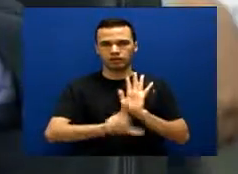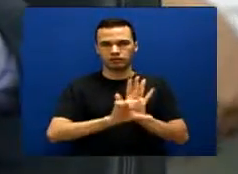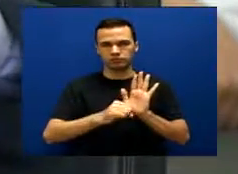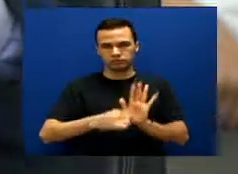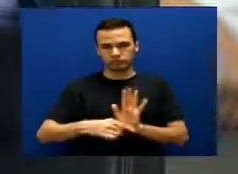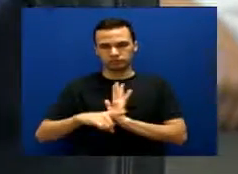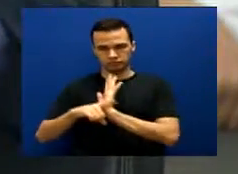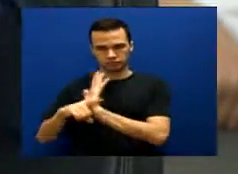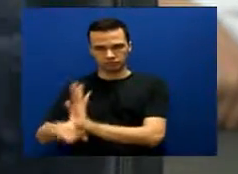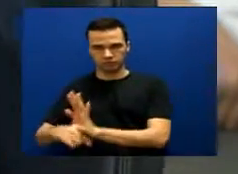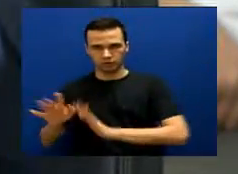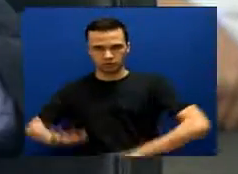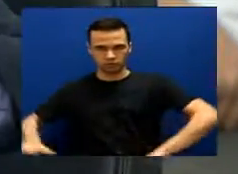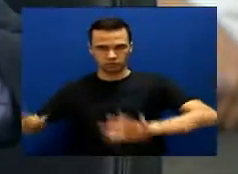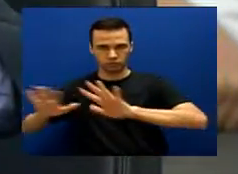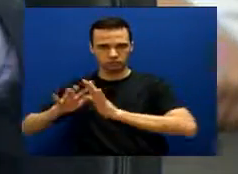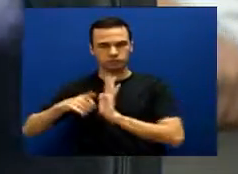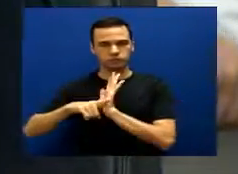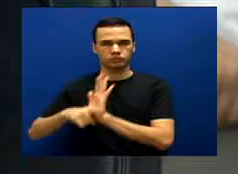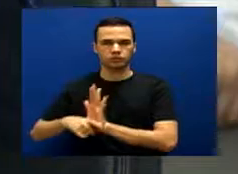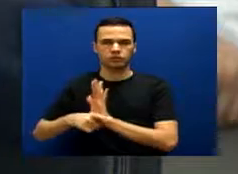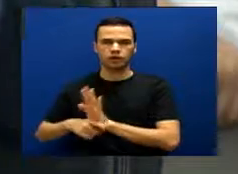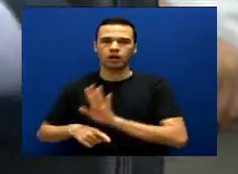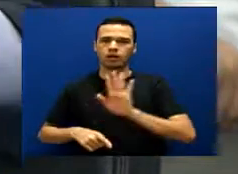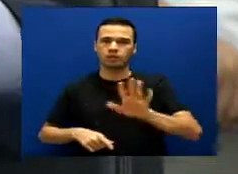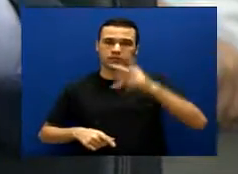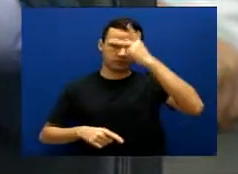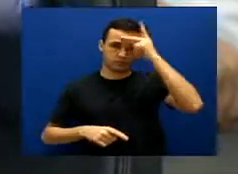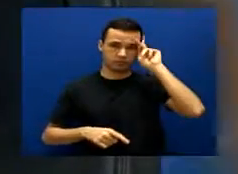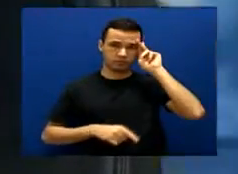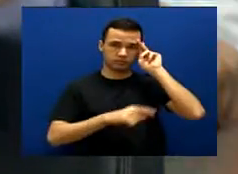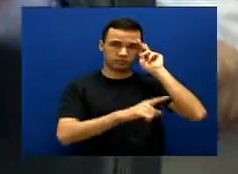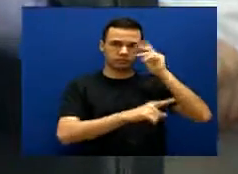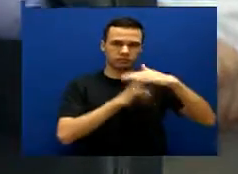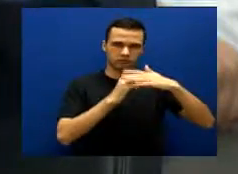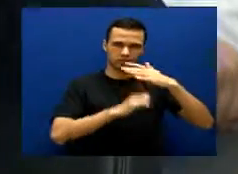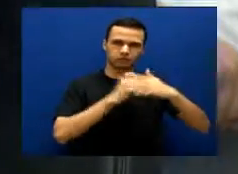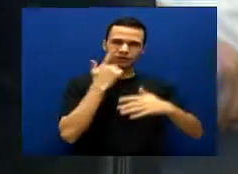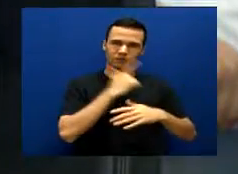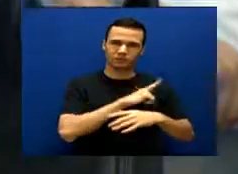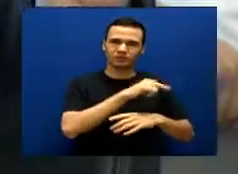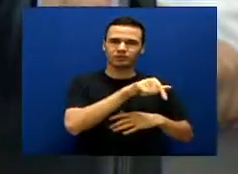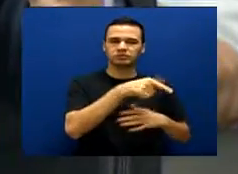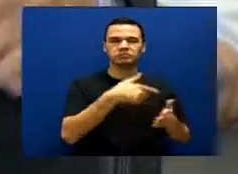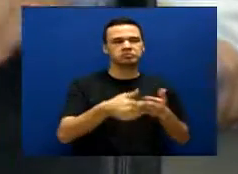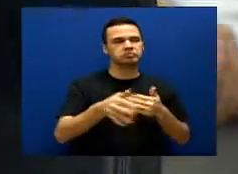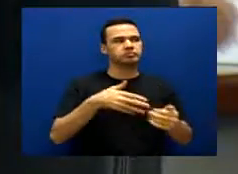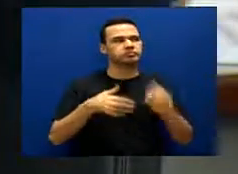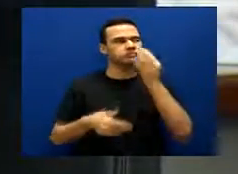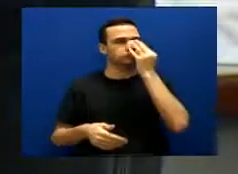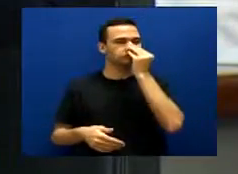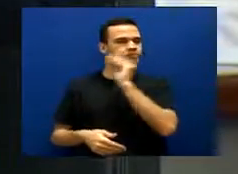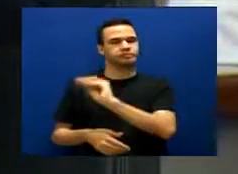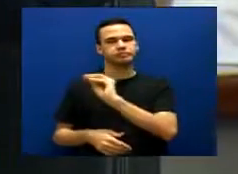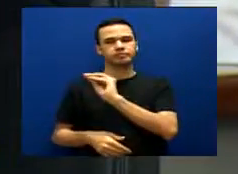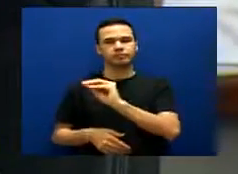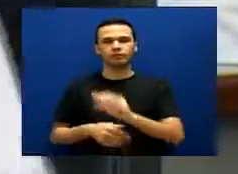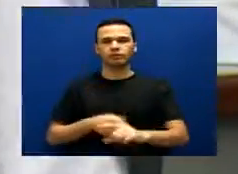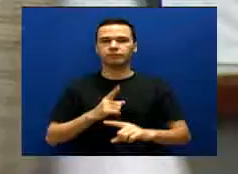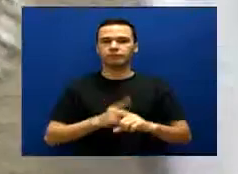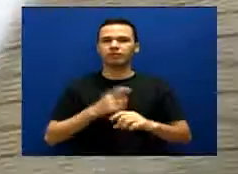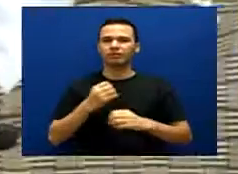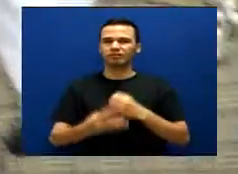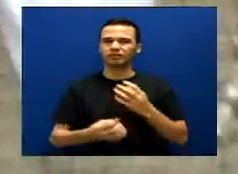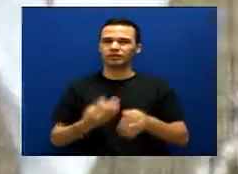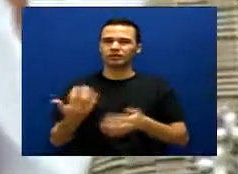beneficiar a população, a lei é para beneficiar a população, mas a pessoa que presta o serviço e ganha a licitação está pouco se lixando, porque oferece um produto